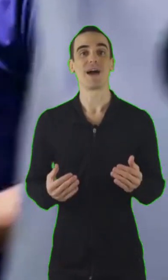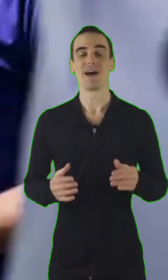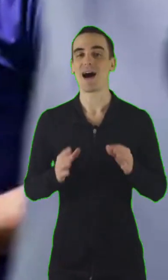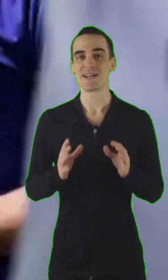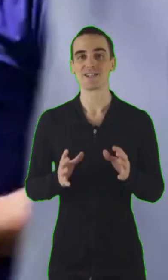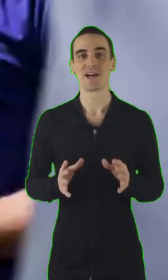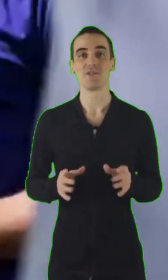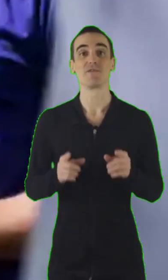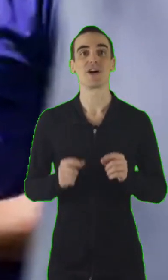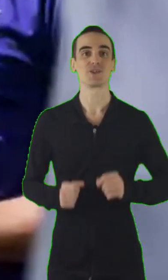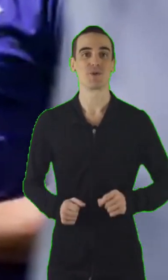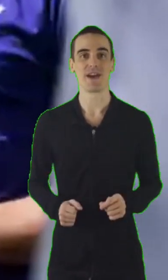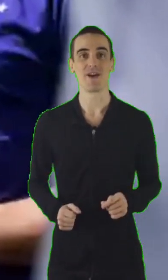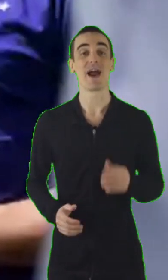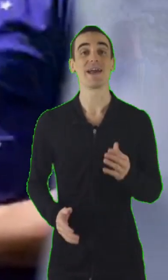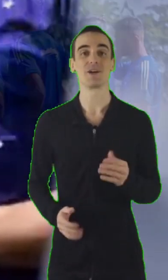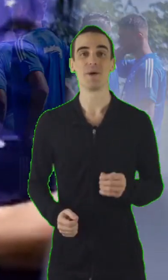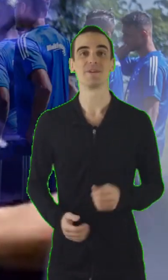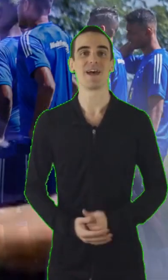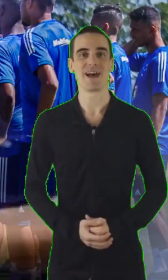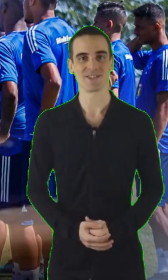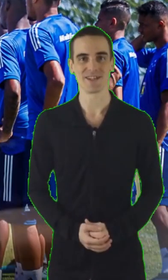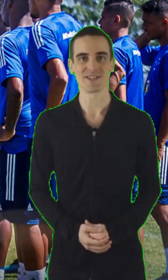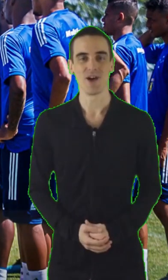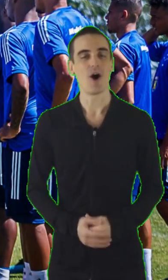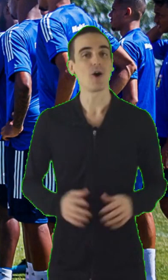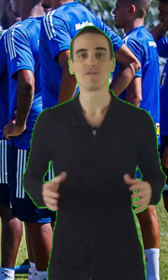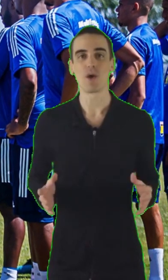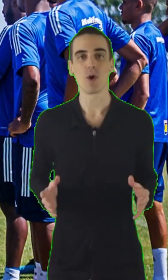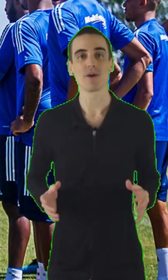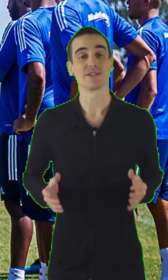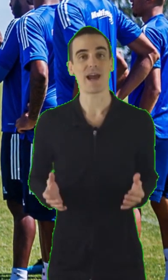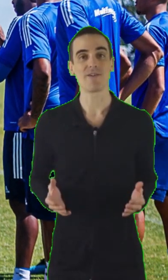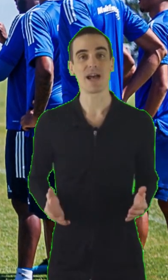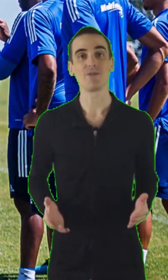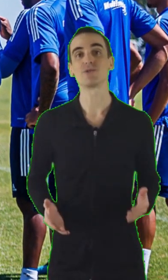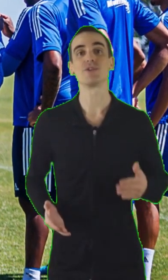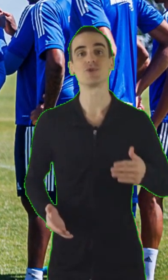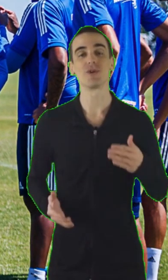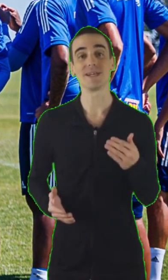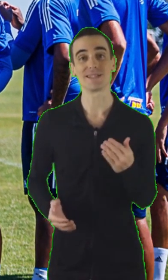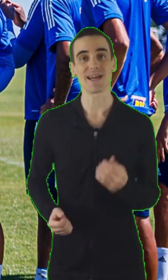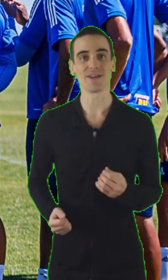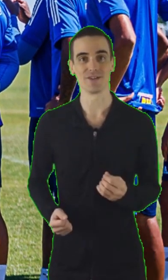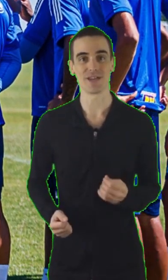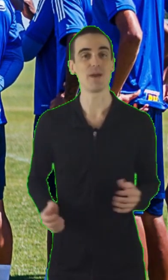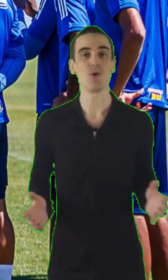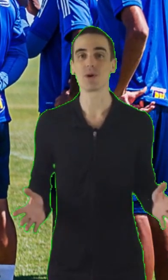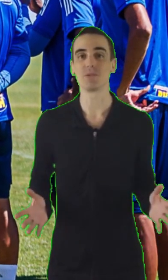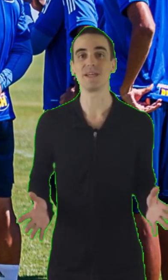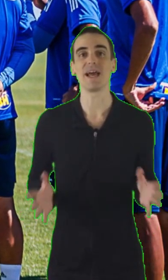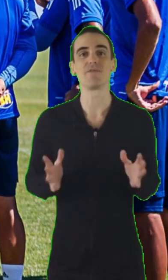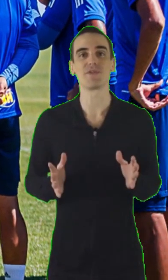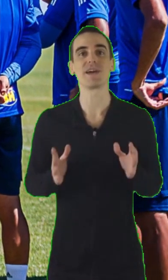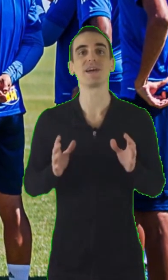o Juventude na semana passada Wesley que foi titular contra o Bragantino mas ficou fora contra o jogo por conta de desgaste muscular